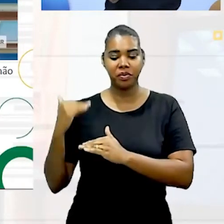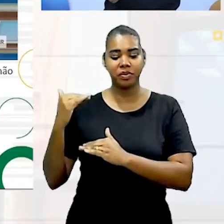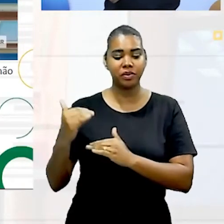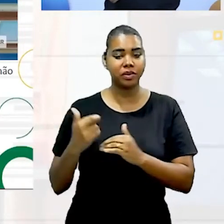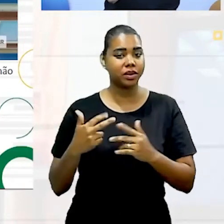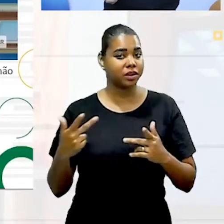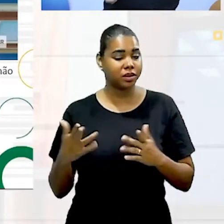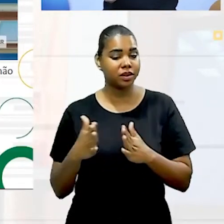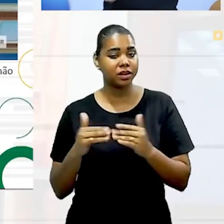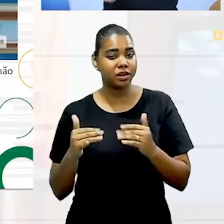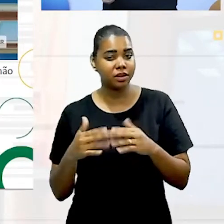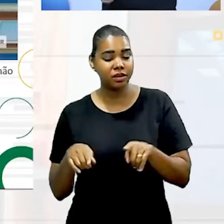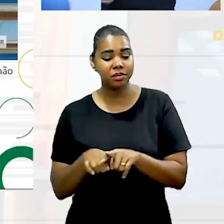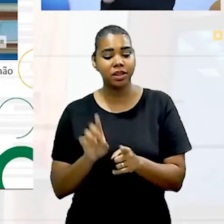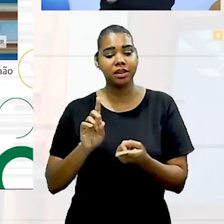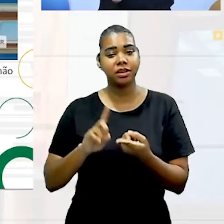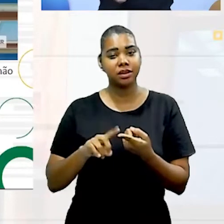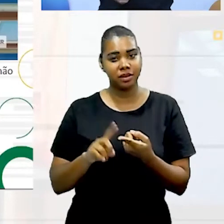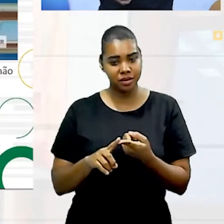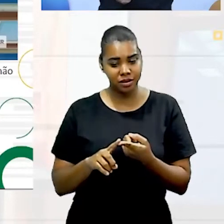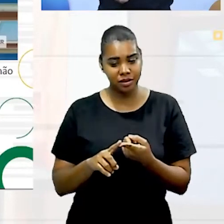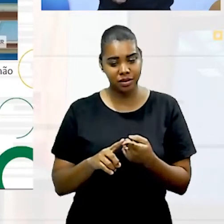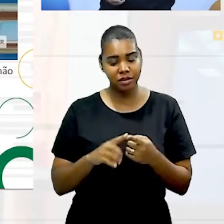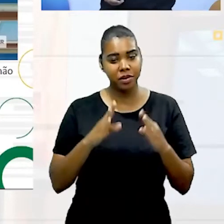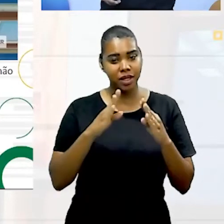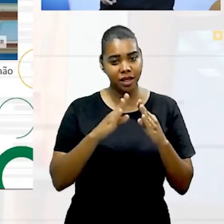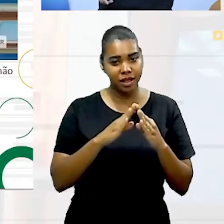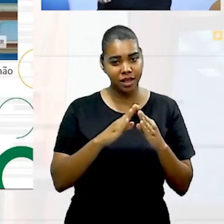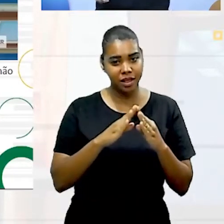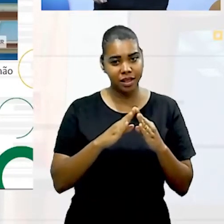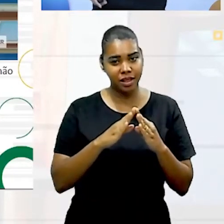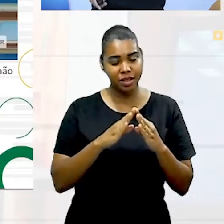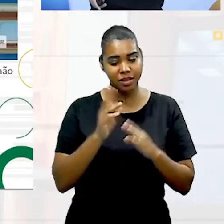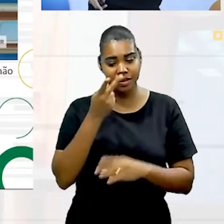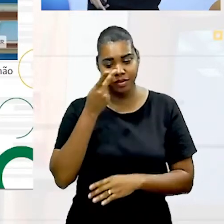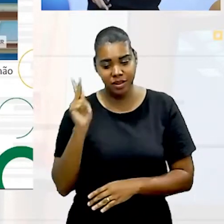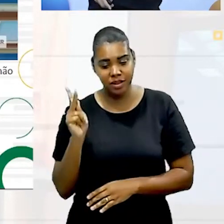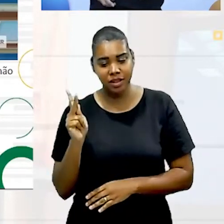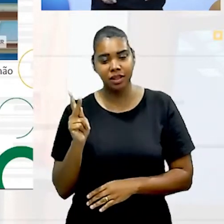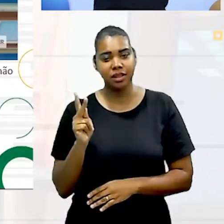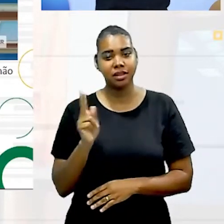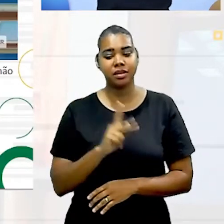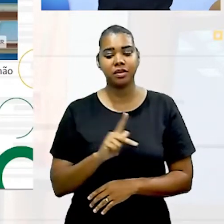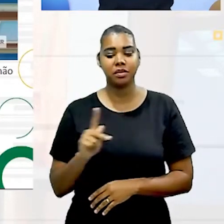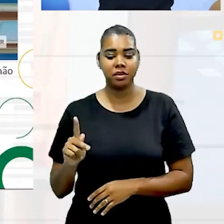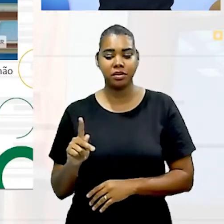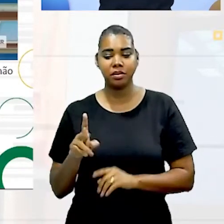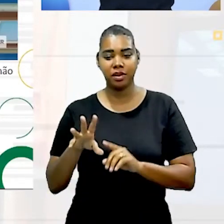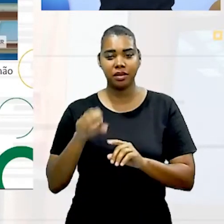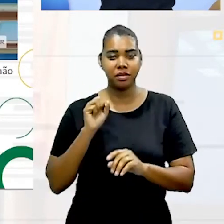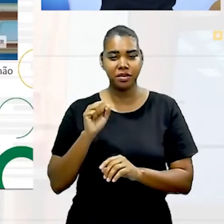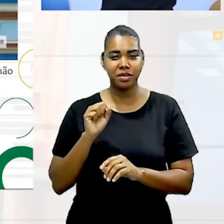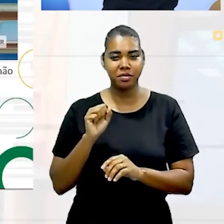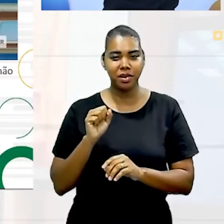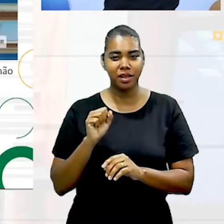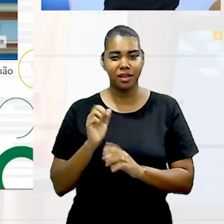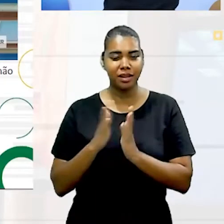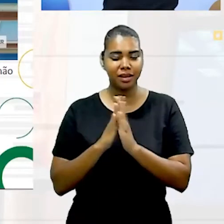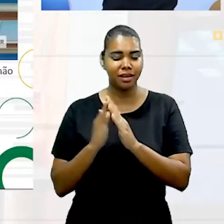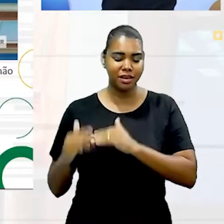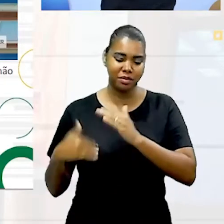personagem que impede para te mandar para casa do professor, para ir você pegar seu Pokémon inicial. E é aí que você iria progredir a